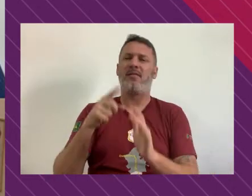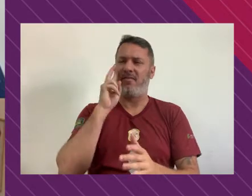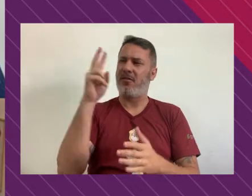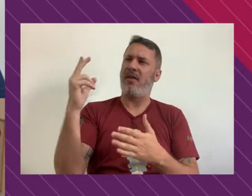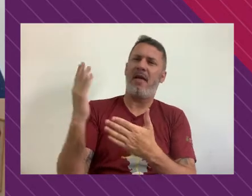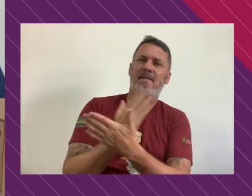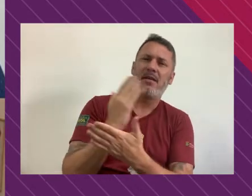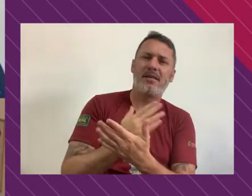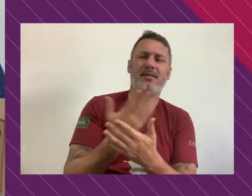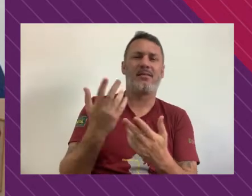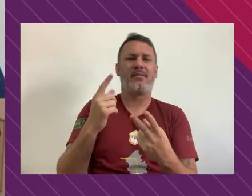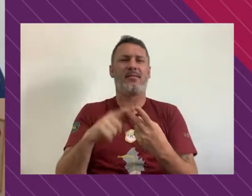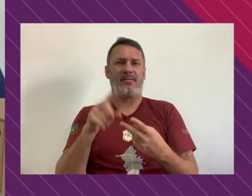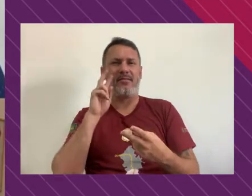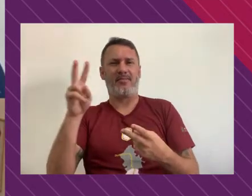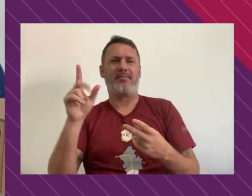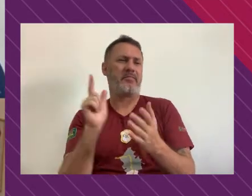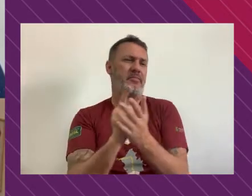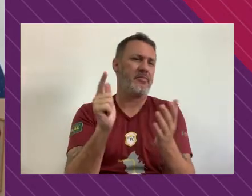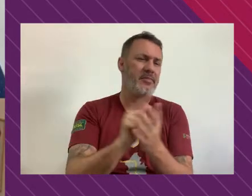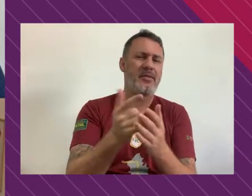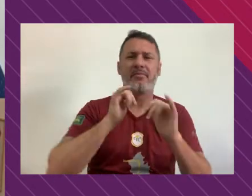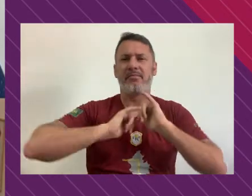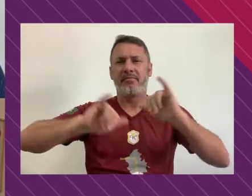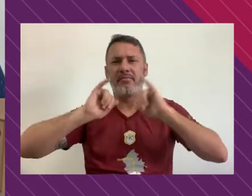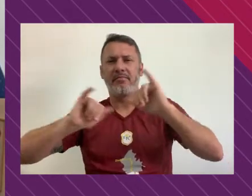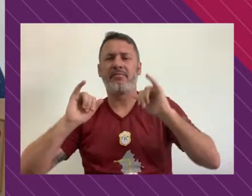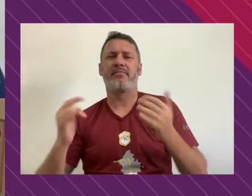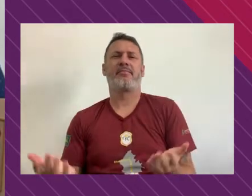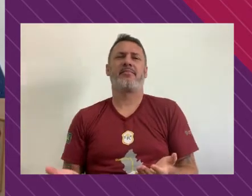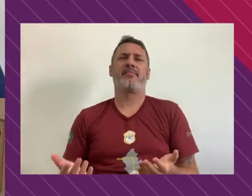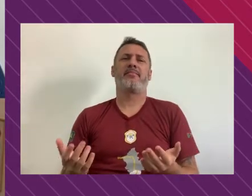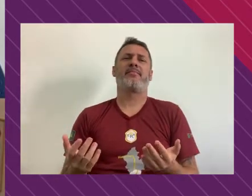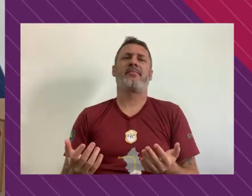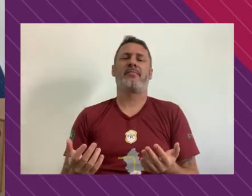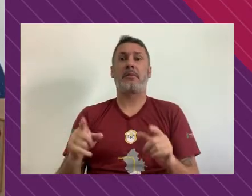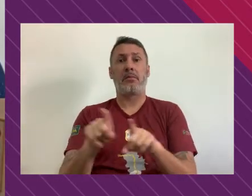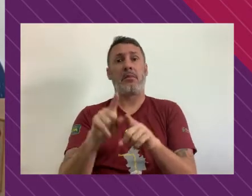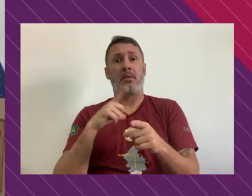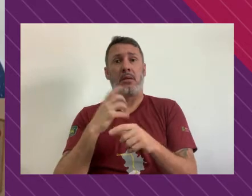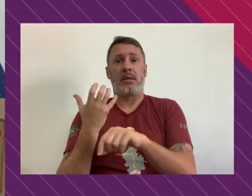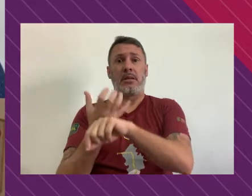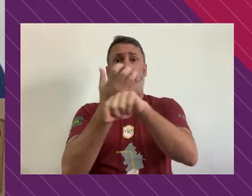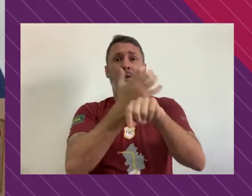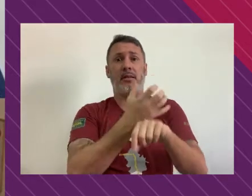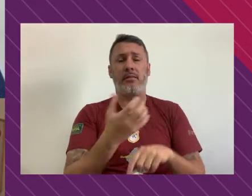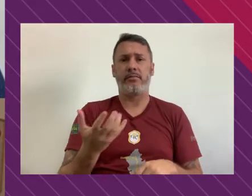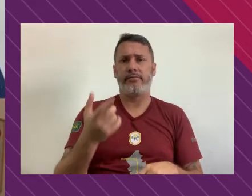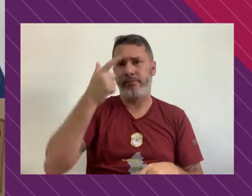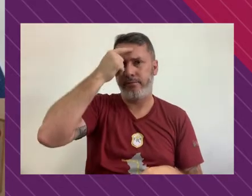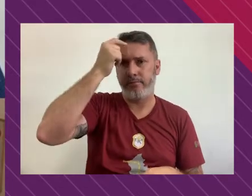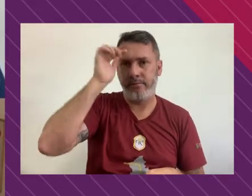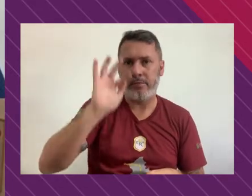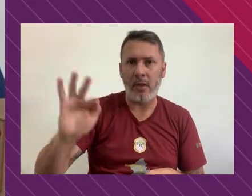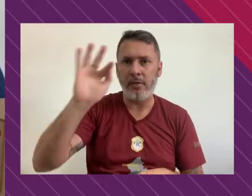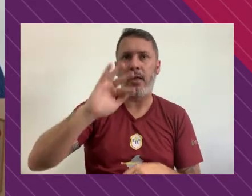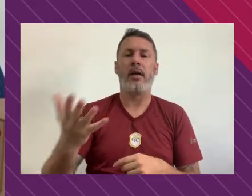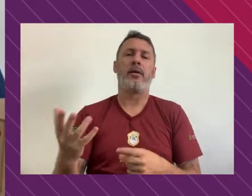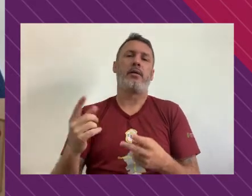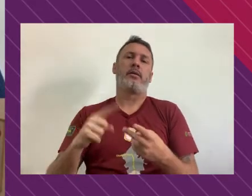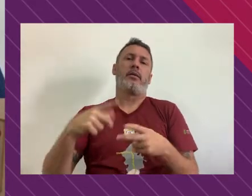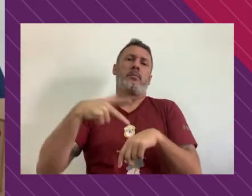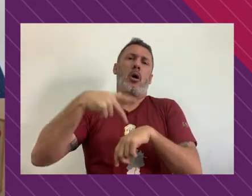está começando a aparecer agora na forma até de disciplinas na graduação e na pós-graduação.